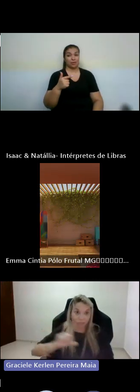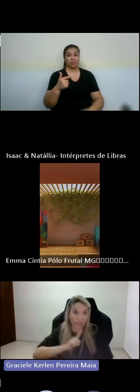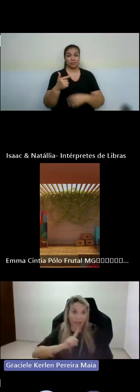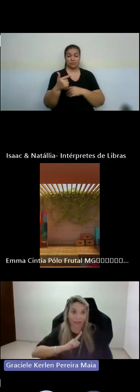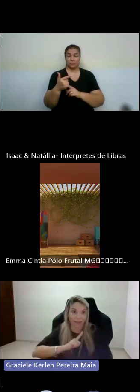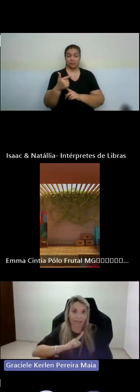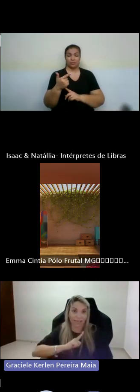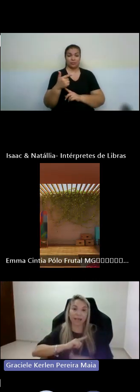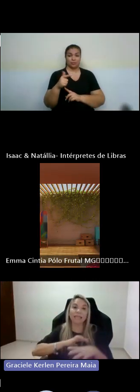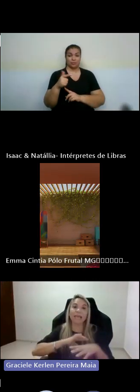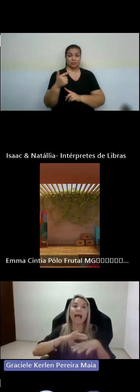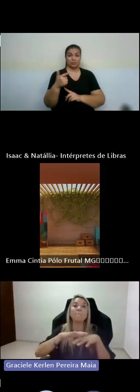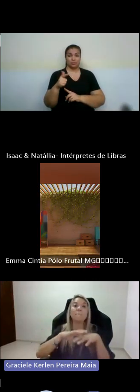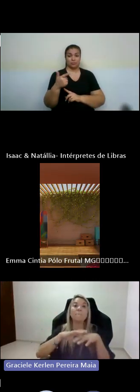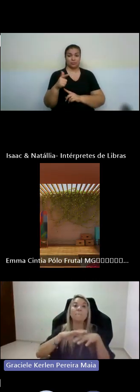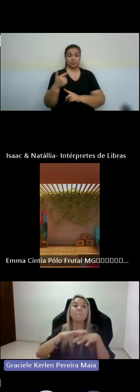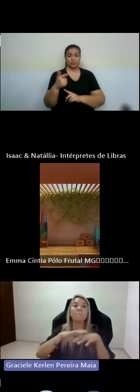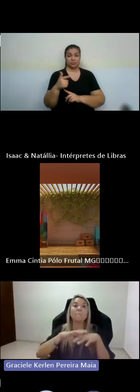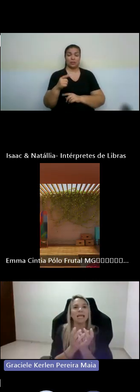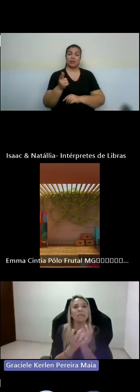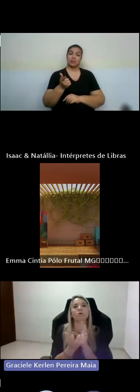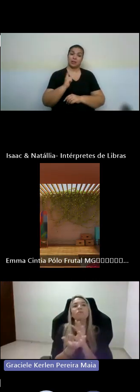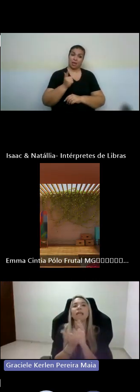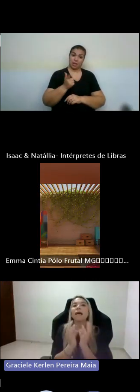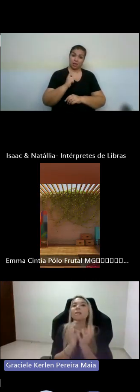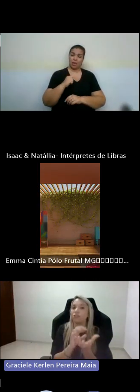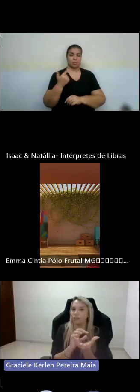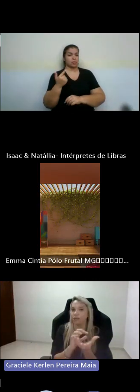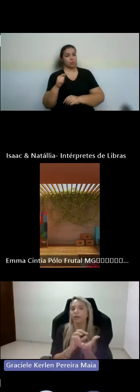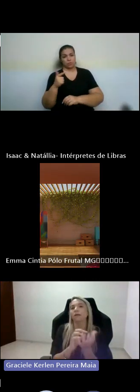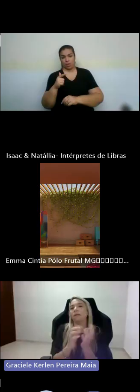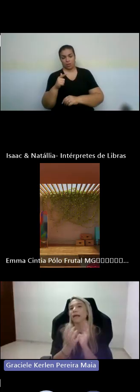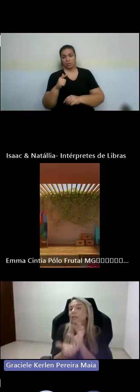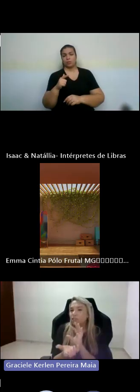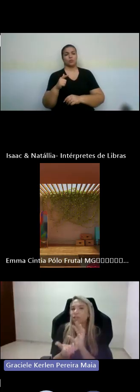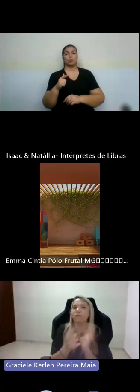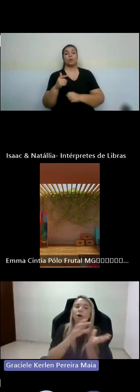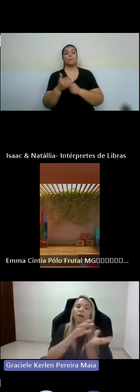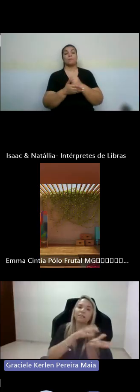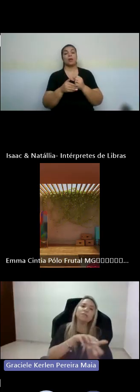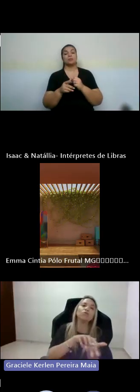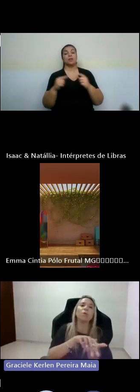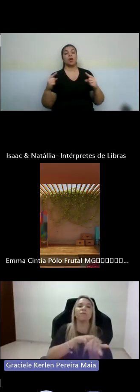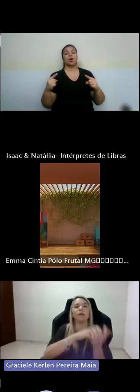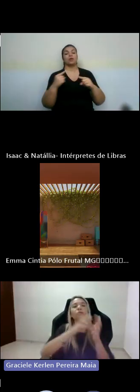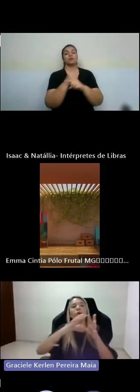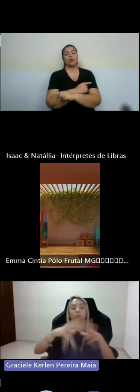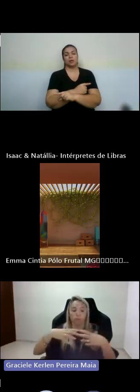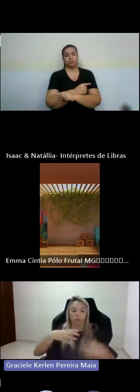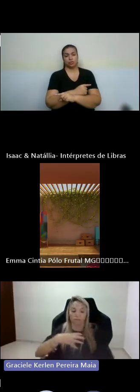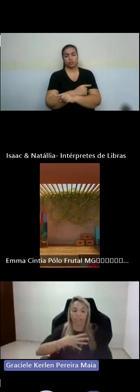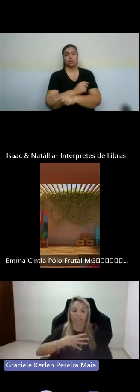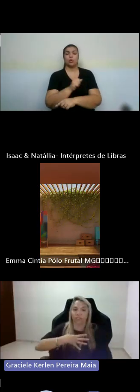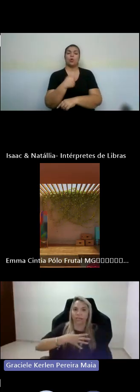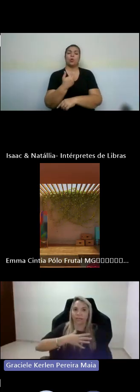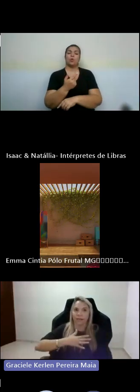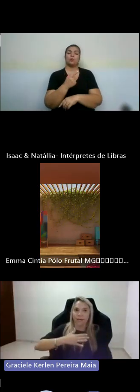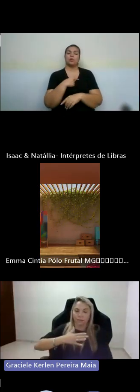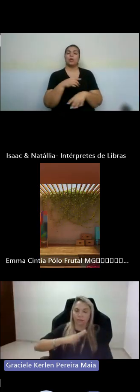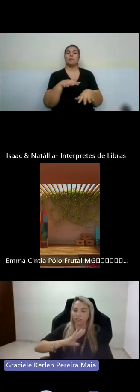do sinal de ter. Então, ele tem a base dele é um contraste negativo, ou às vezes do movimento, ou